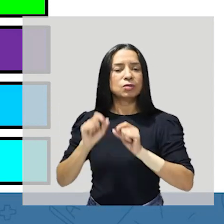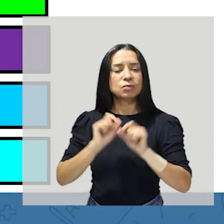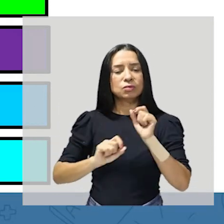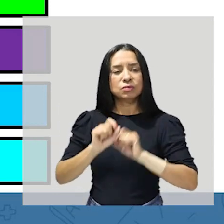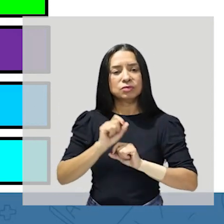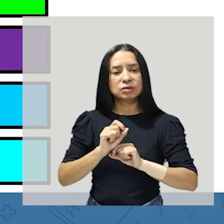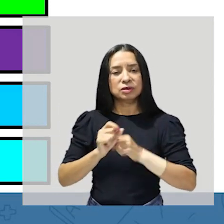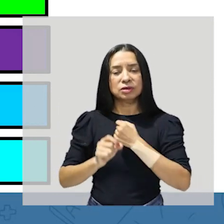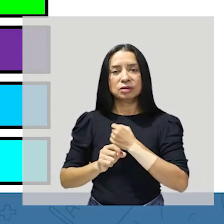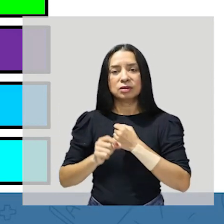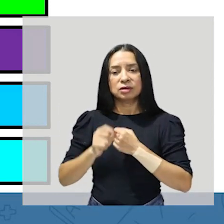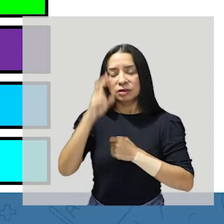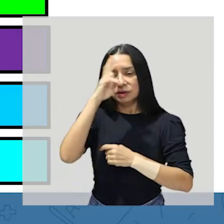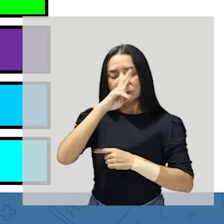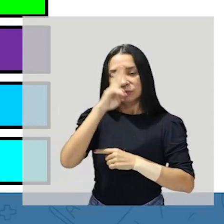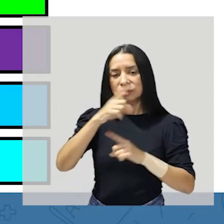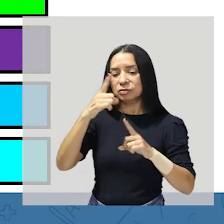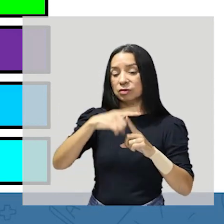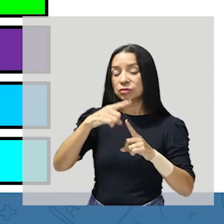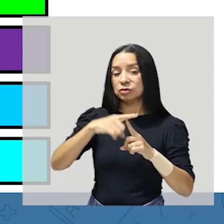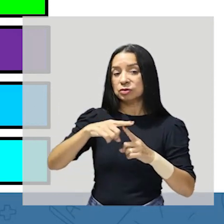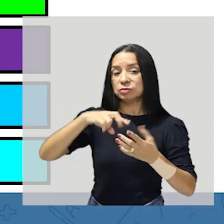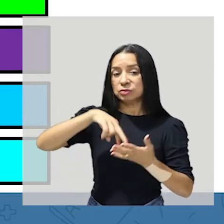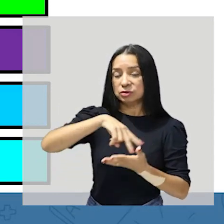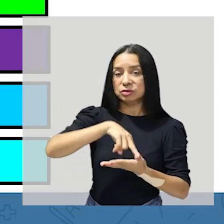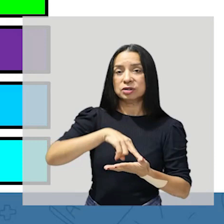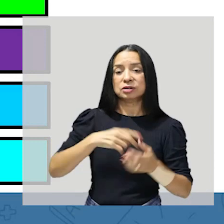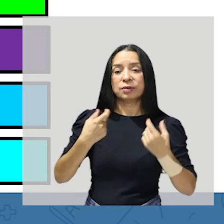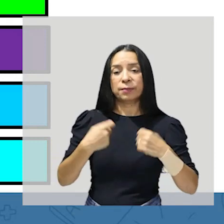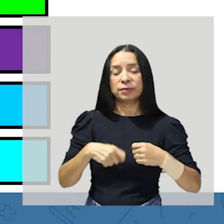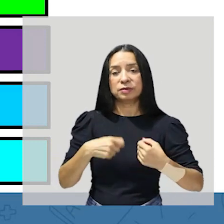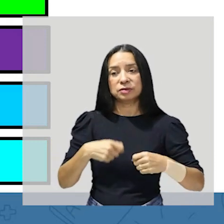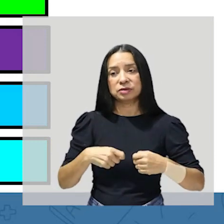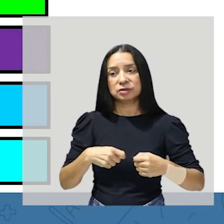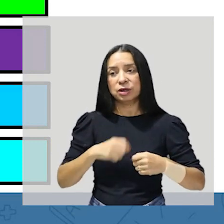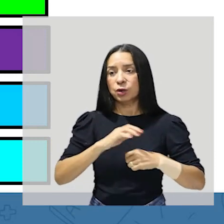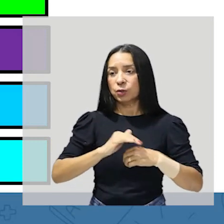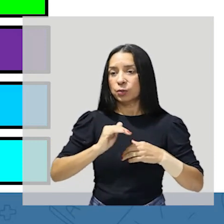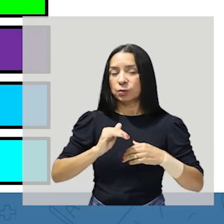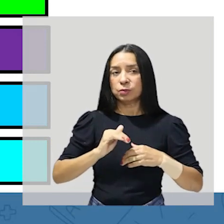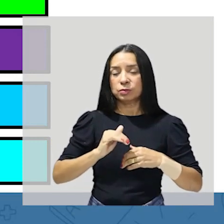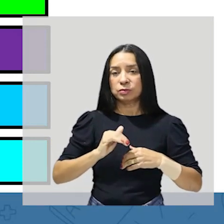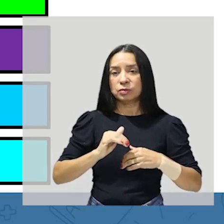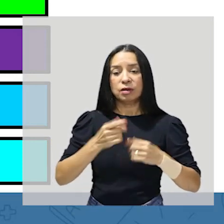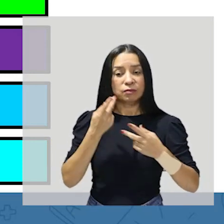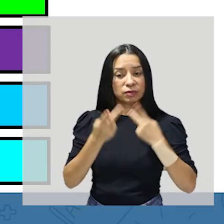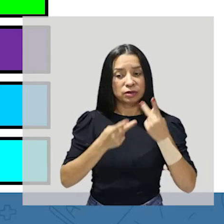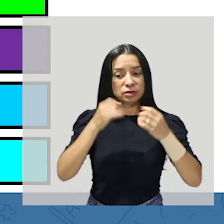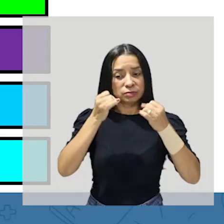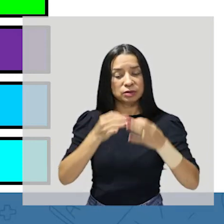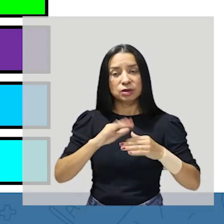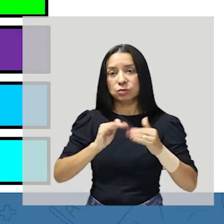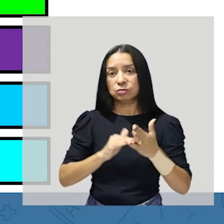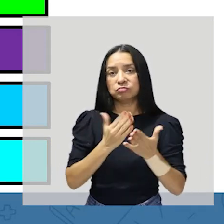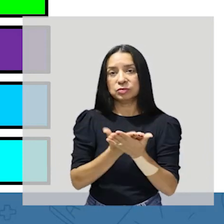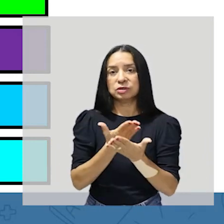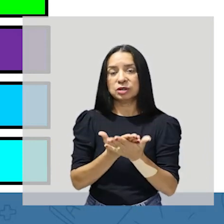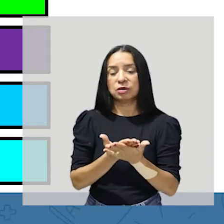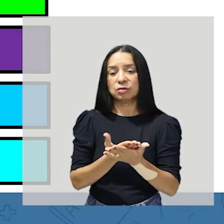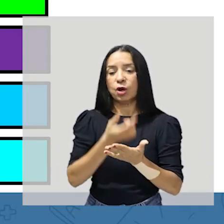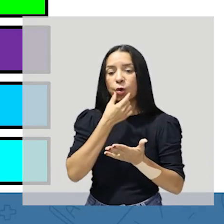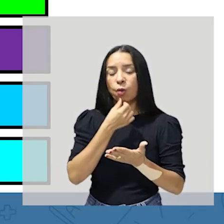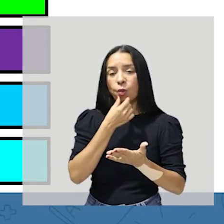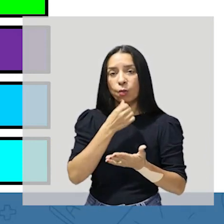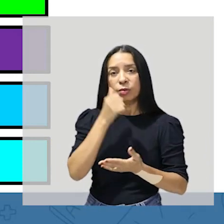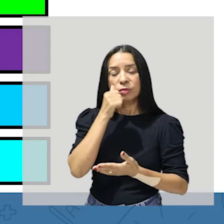rítmica é um tipo de ginástica que deve, como eu já falei em todas as aulas que eu já dei para vocês aqui, ó, tanto